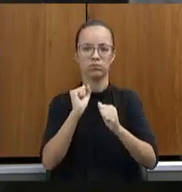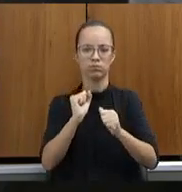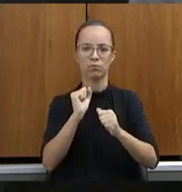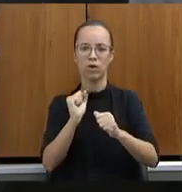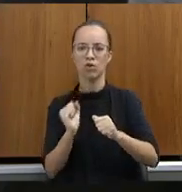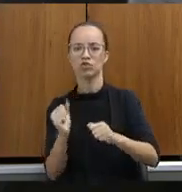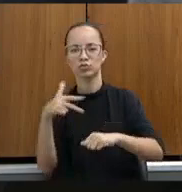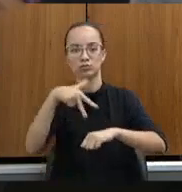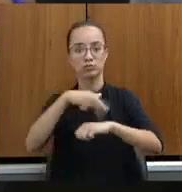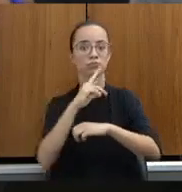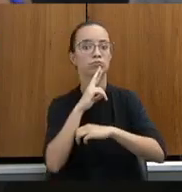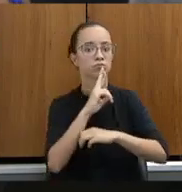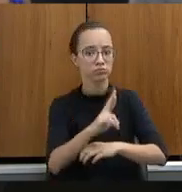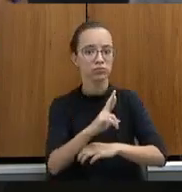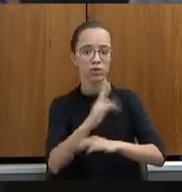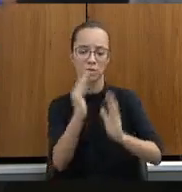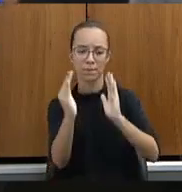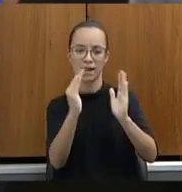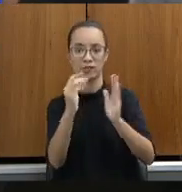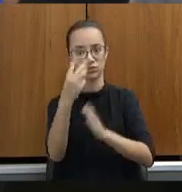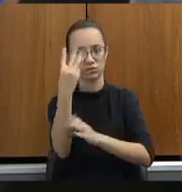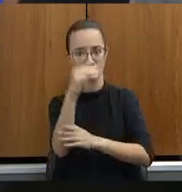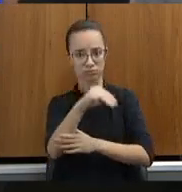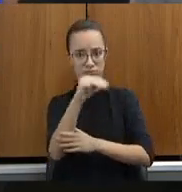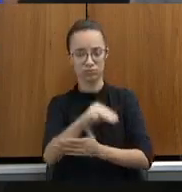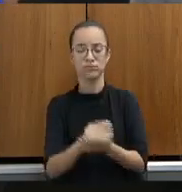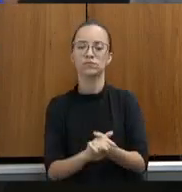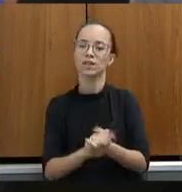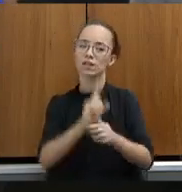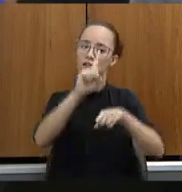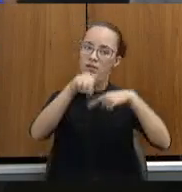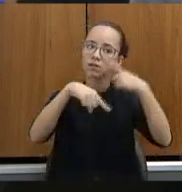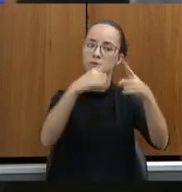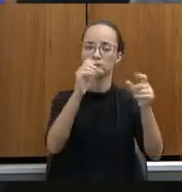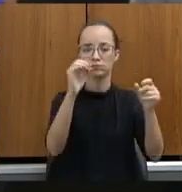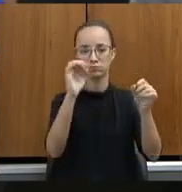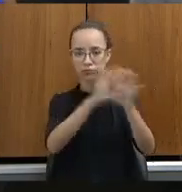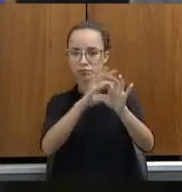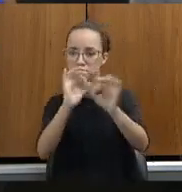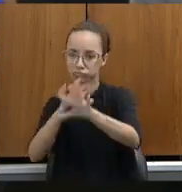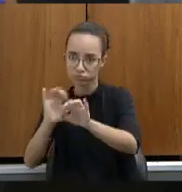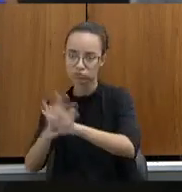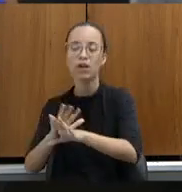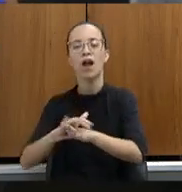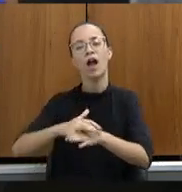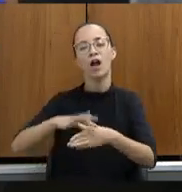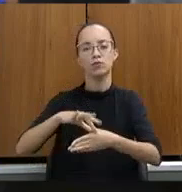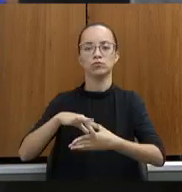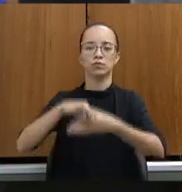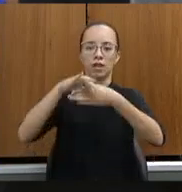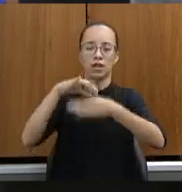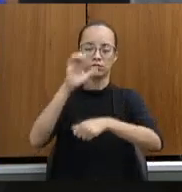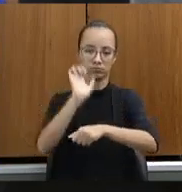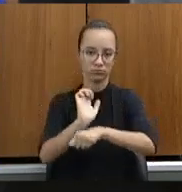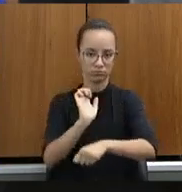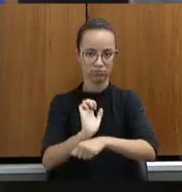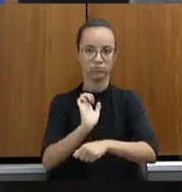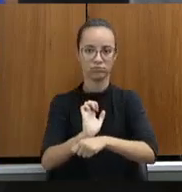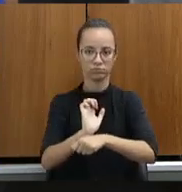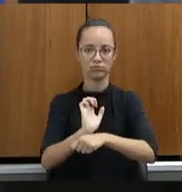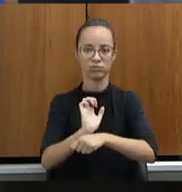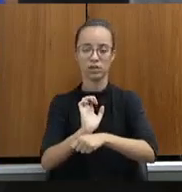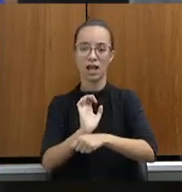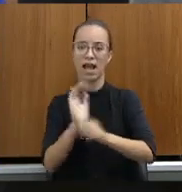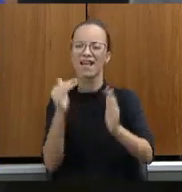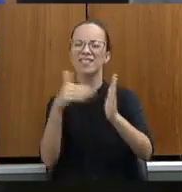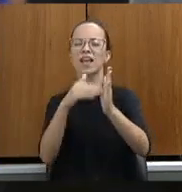interpelação pelo prazo de três minutos após sem interpelação a autoridade Estadual disporá de